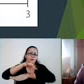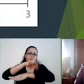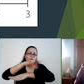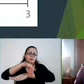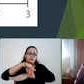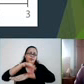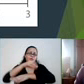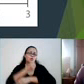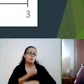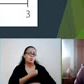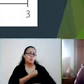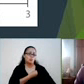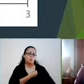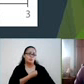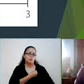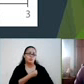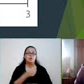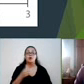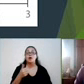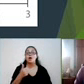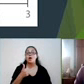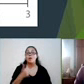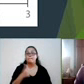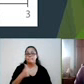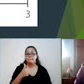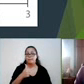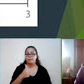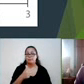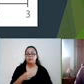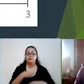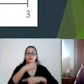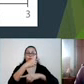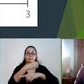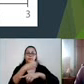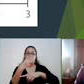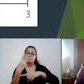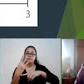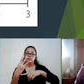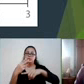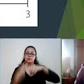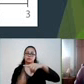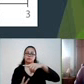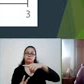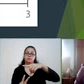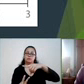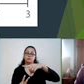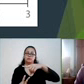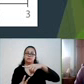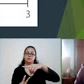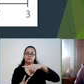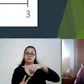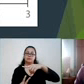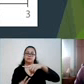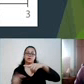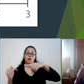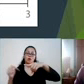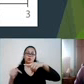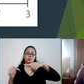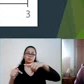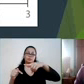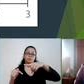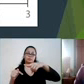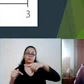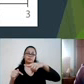reta numérica? Olha o primeiro aqui, ó. Eu tenho menos 3 sobre 2, ou seja, o